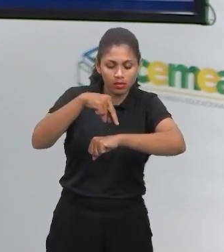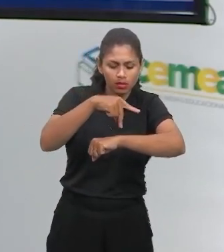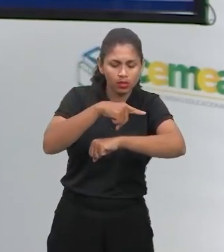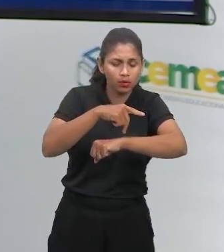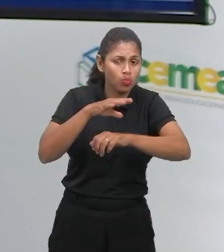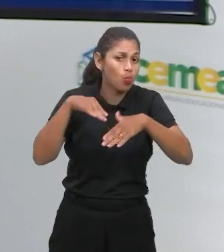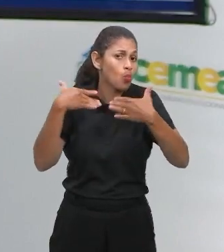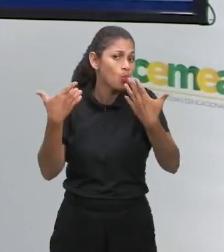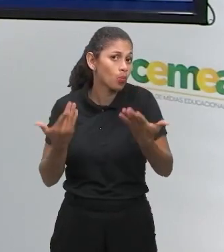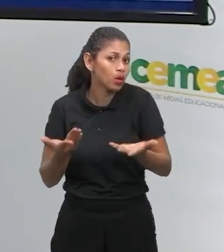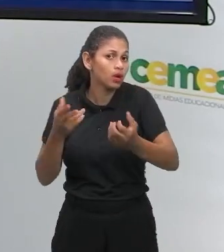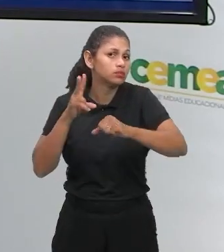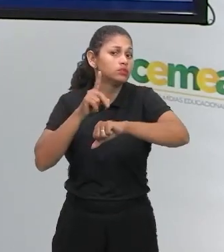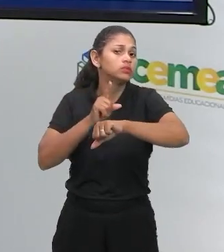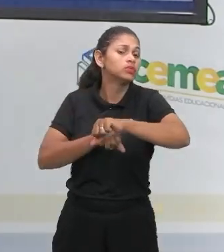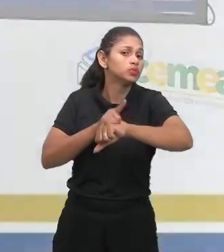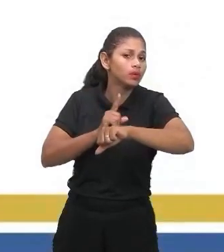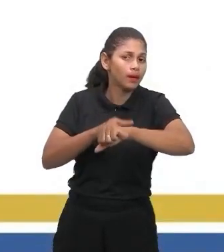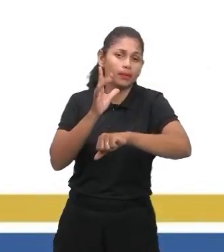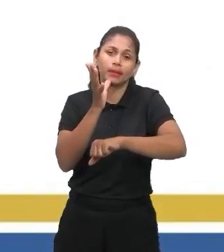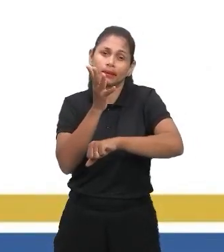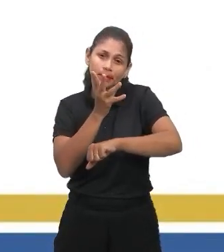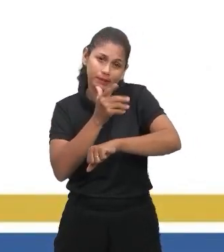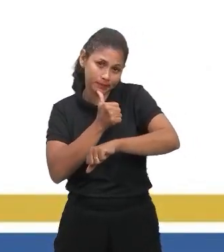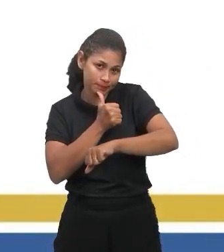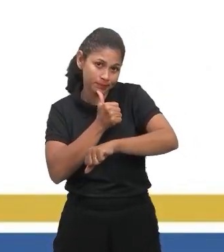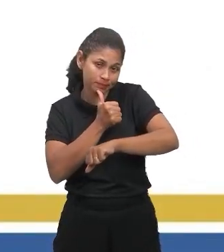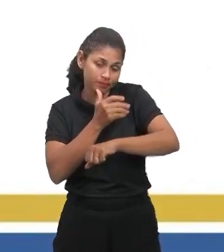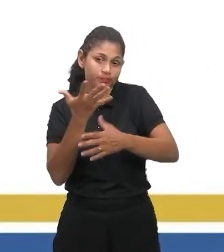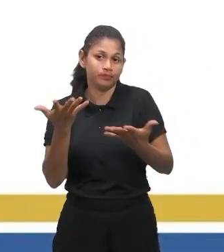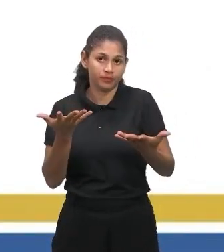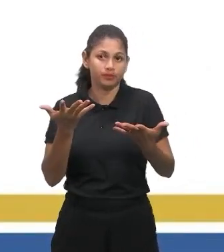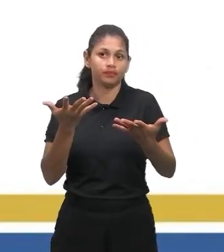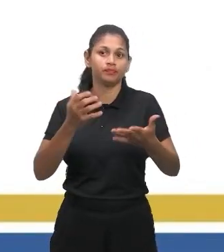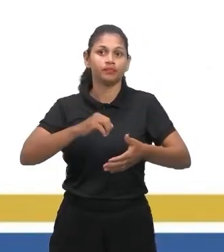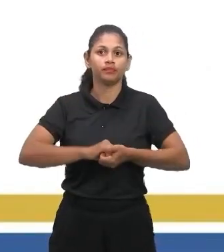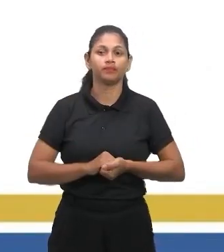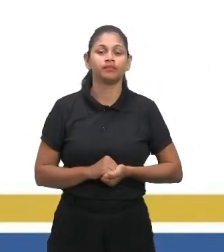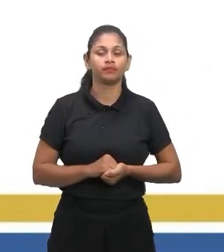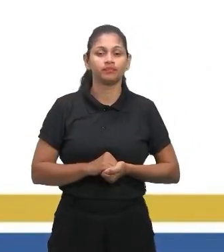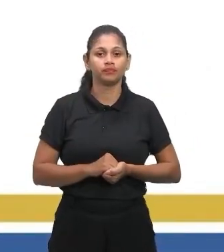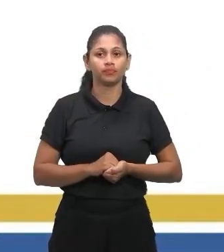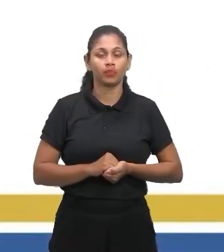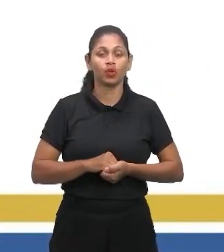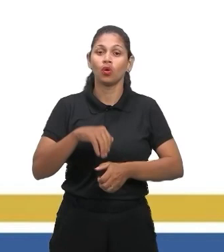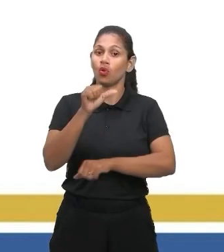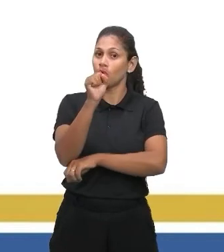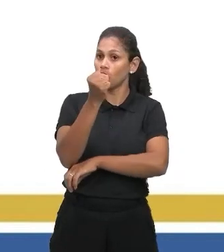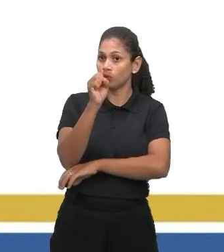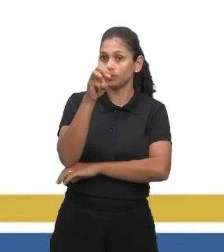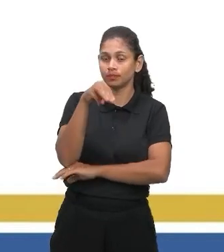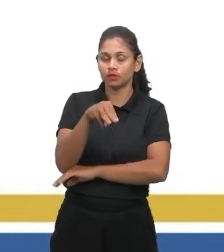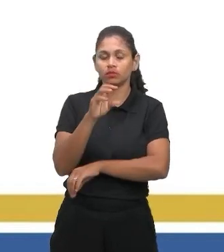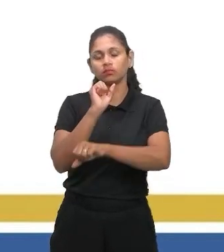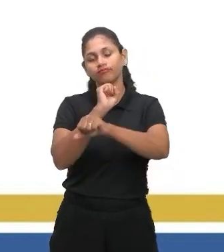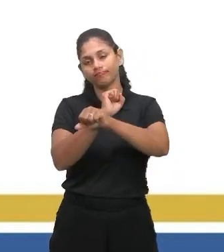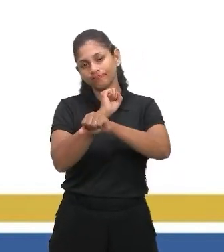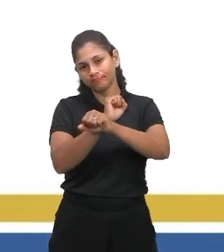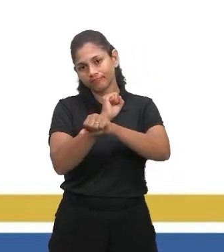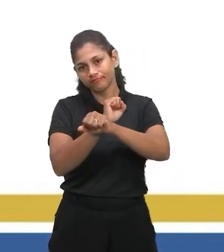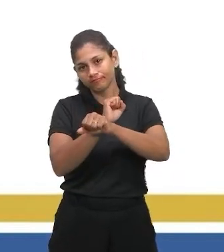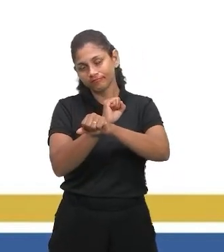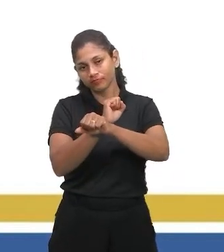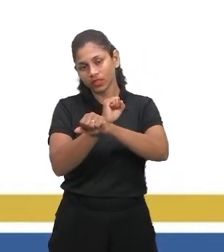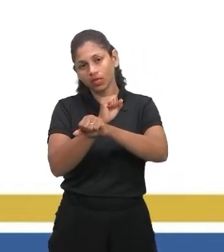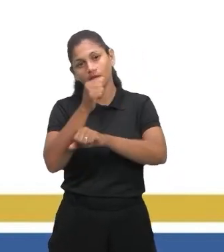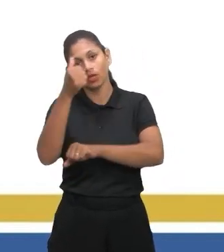Para a gente resolver essa questão, né? O percurso que foi feito de metrô, temos aqui, ele passou 8 minutos esperando e 12